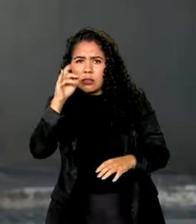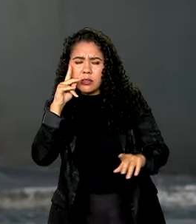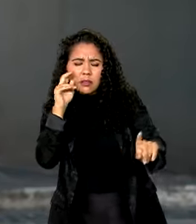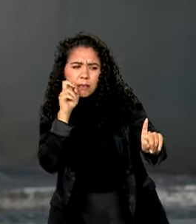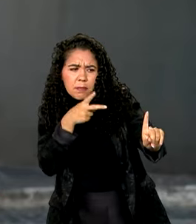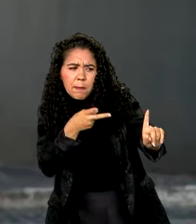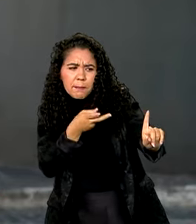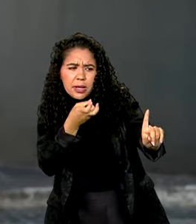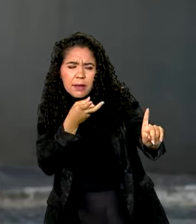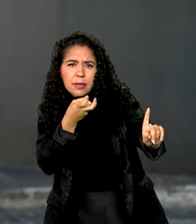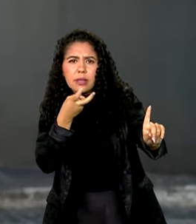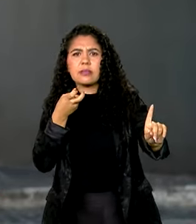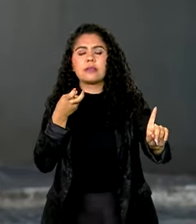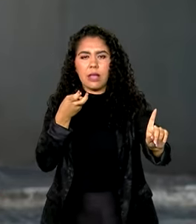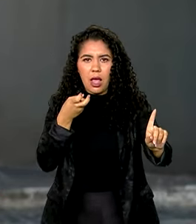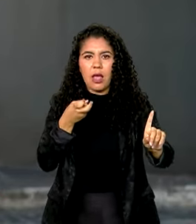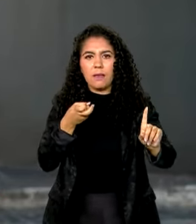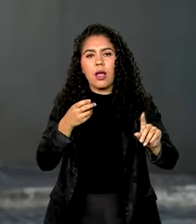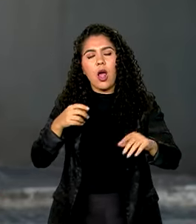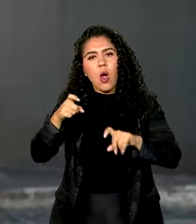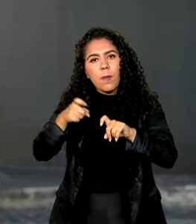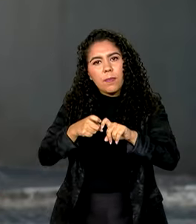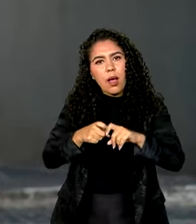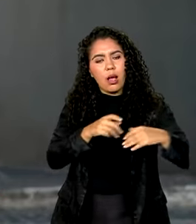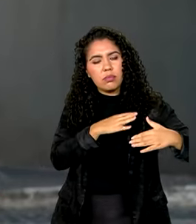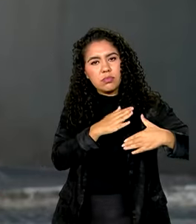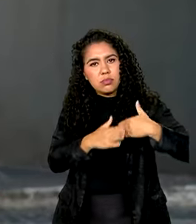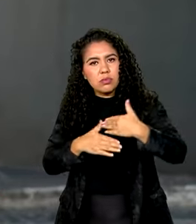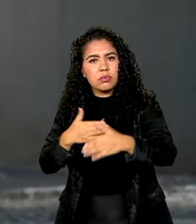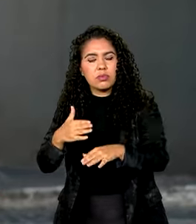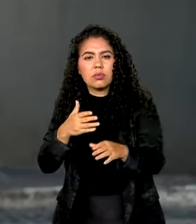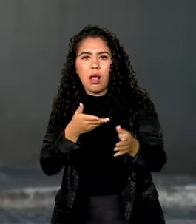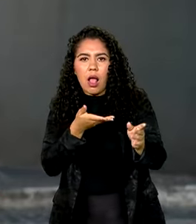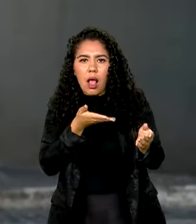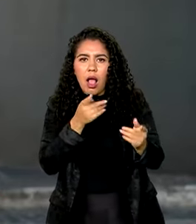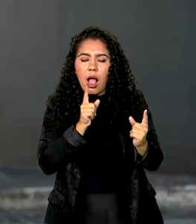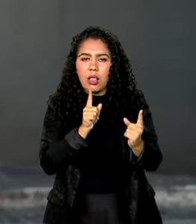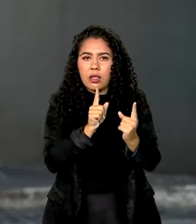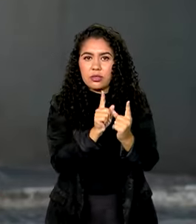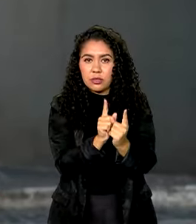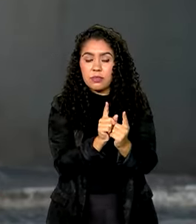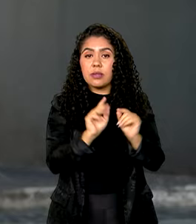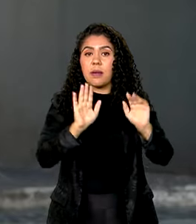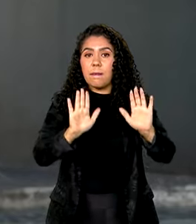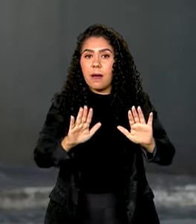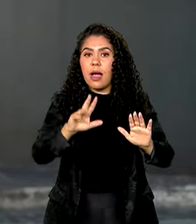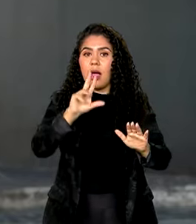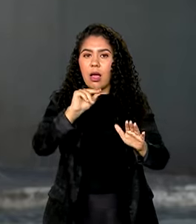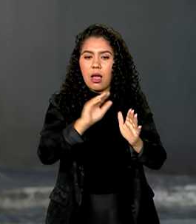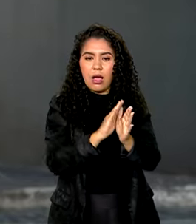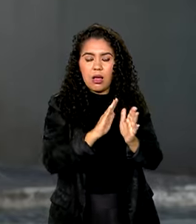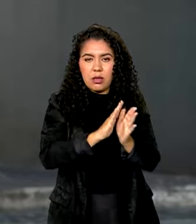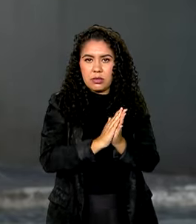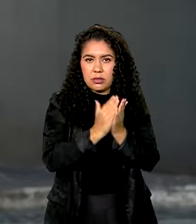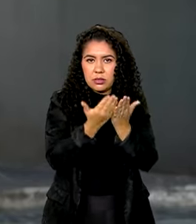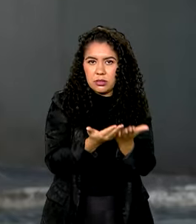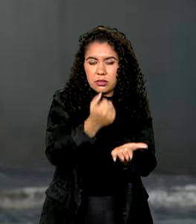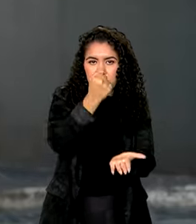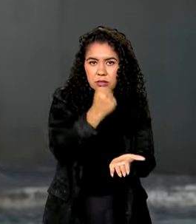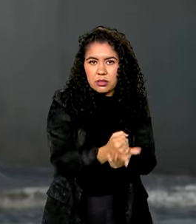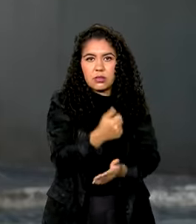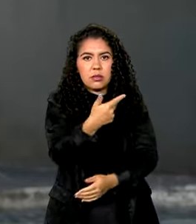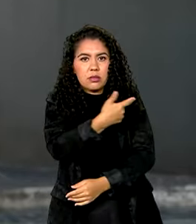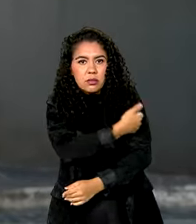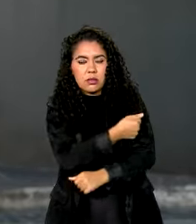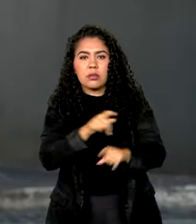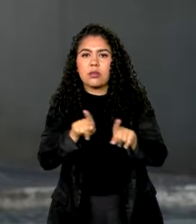do desenvolvimento durante as consultas do bebê nos primeiros anos de vida, né, Vanessa? A caderneta também traz o calendário vacinal